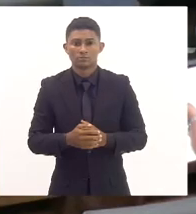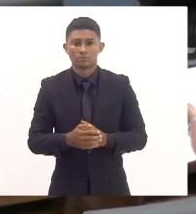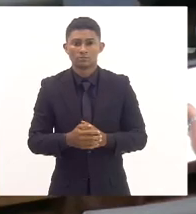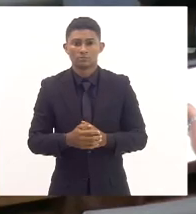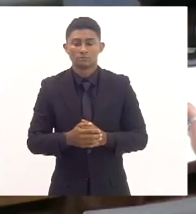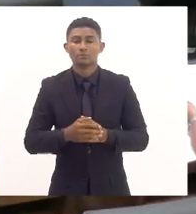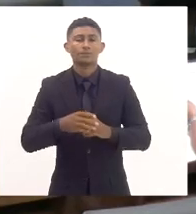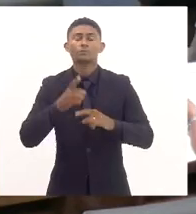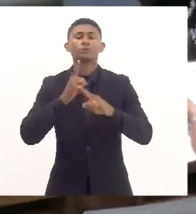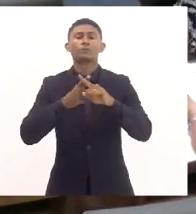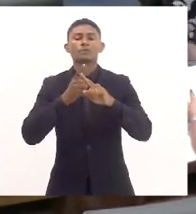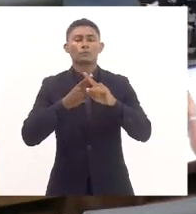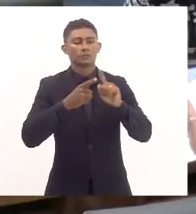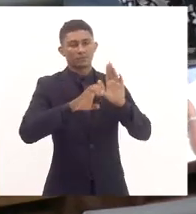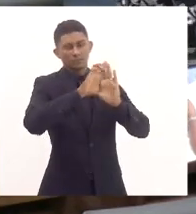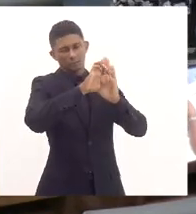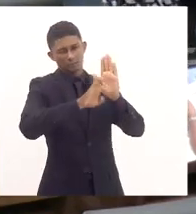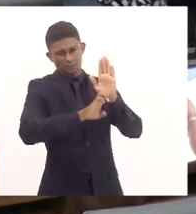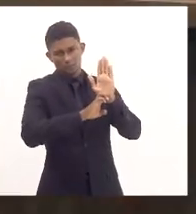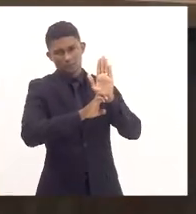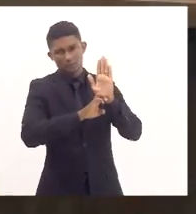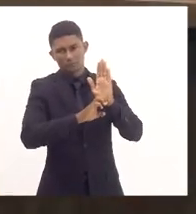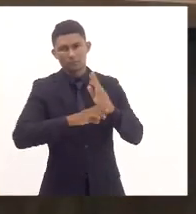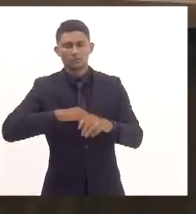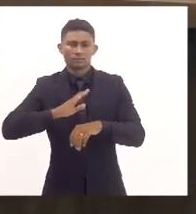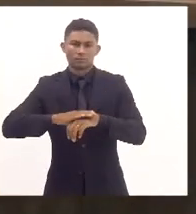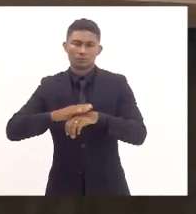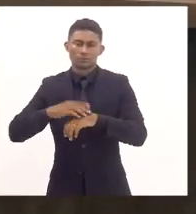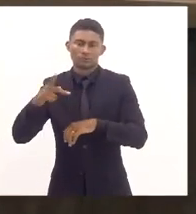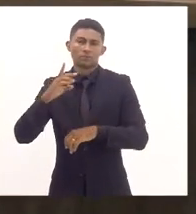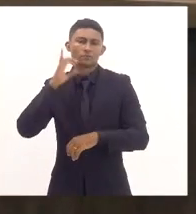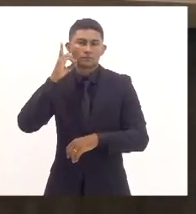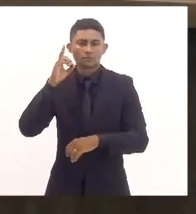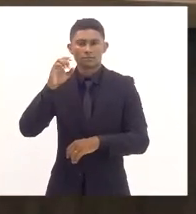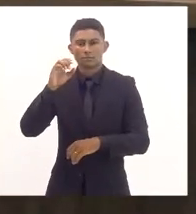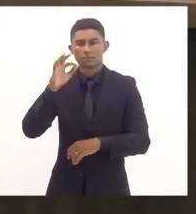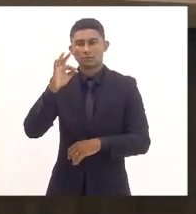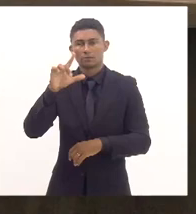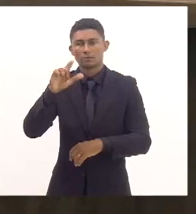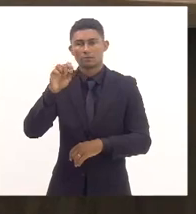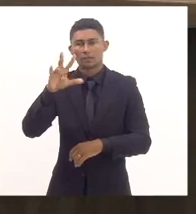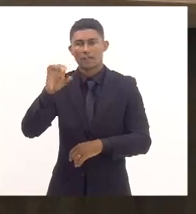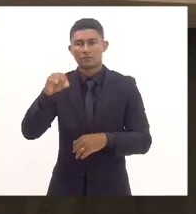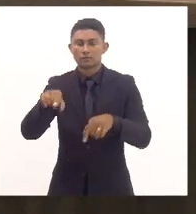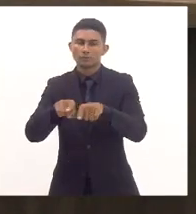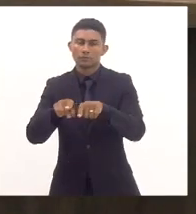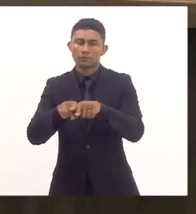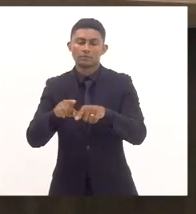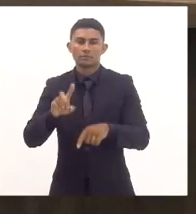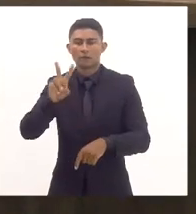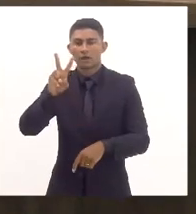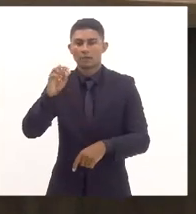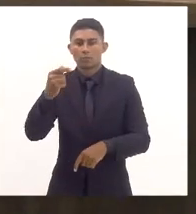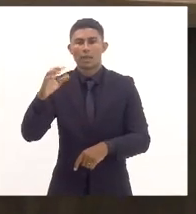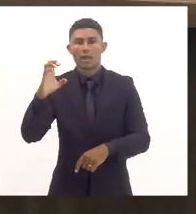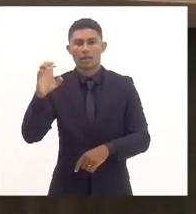e até porque a emenda a emenda do deputado do deputado Serafim Deputado waldeck é